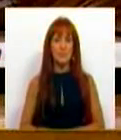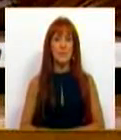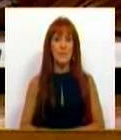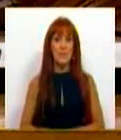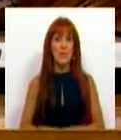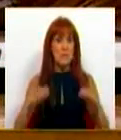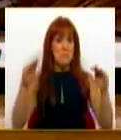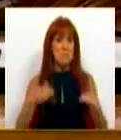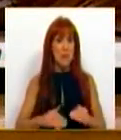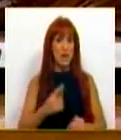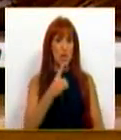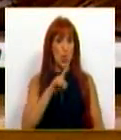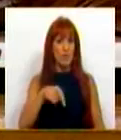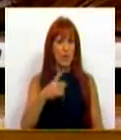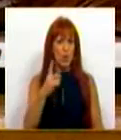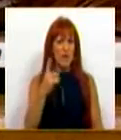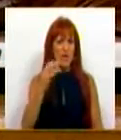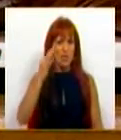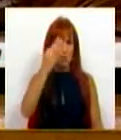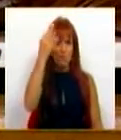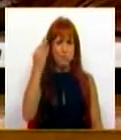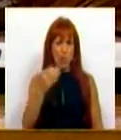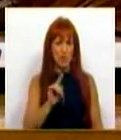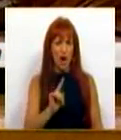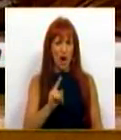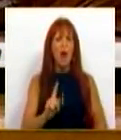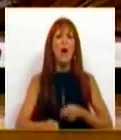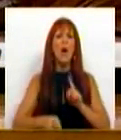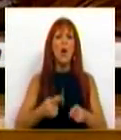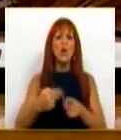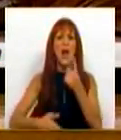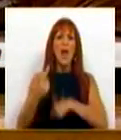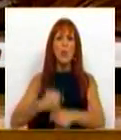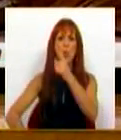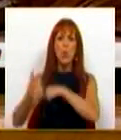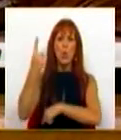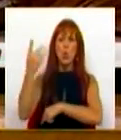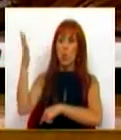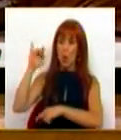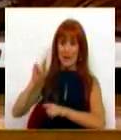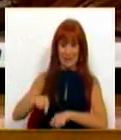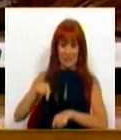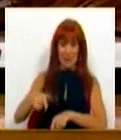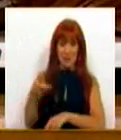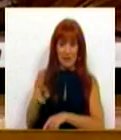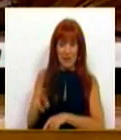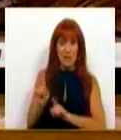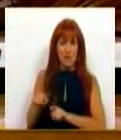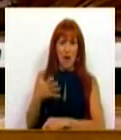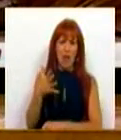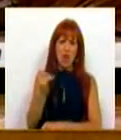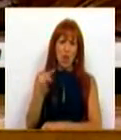São menos 1,6 pontos percentuais do que há um ano, quando essa mesma taxa era